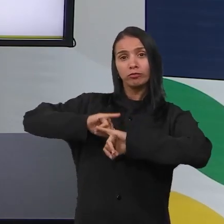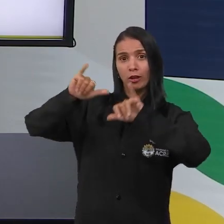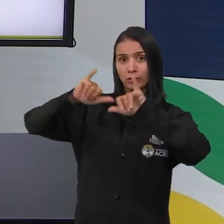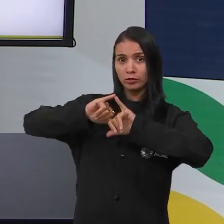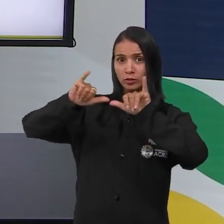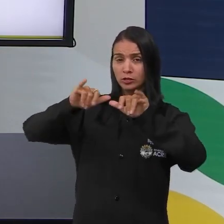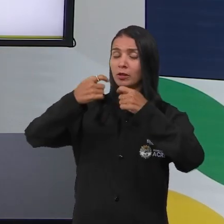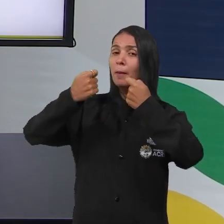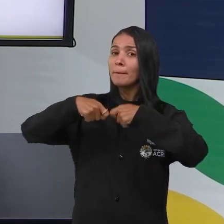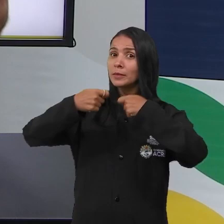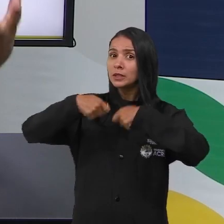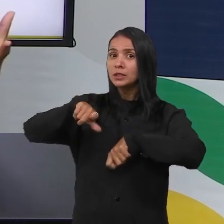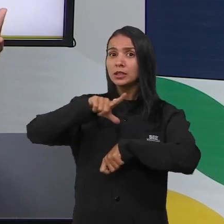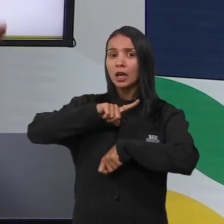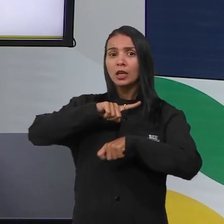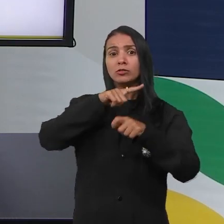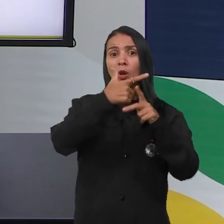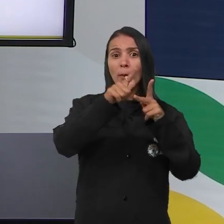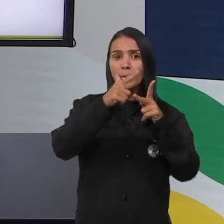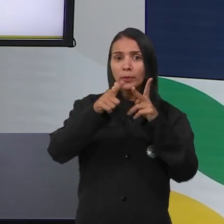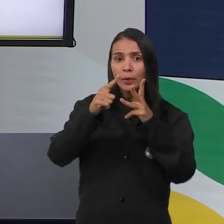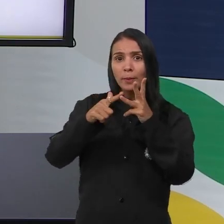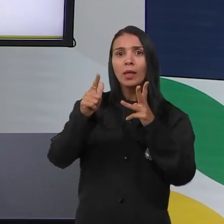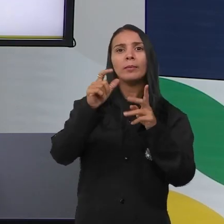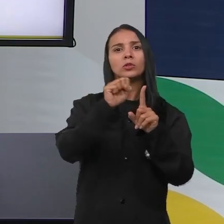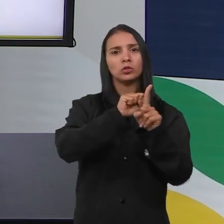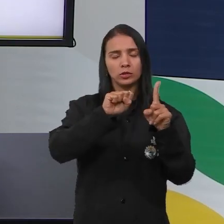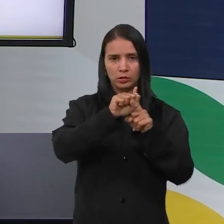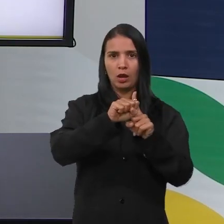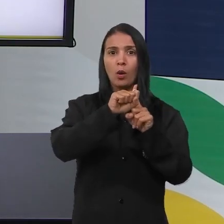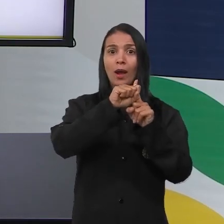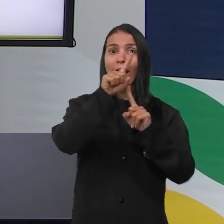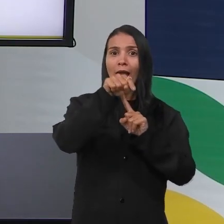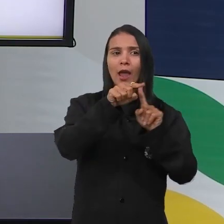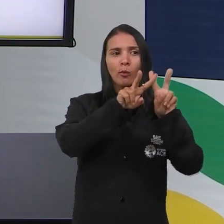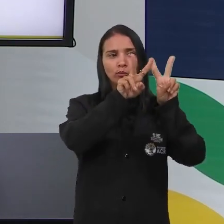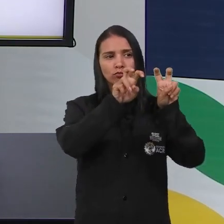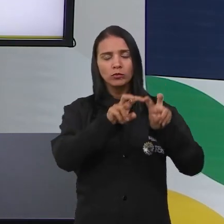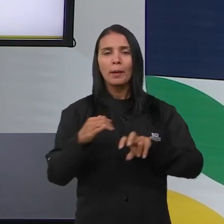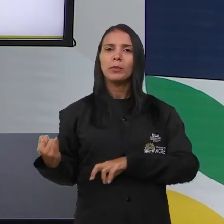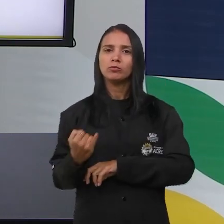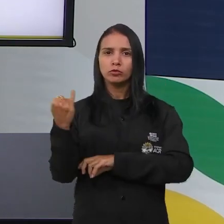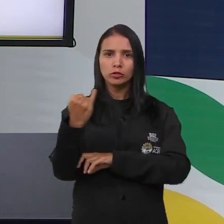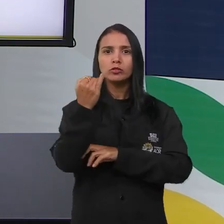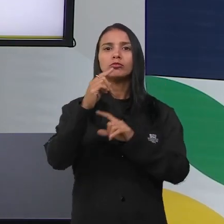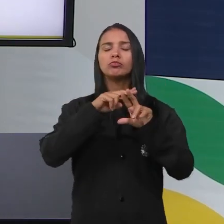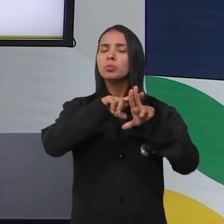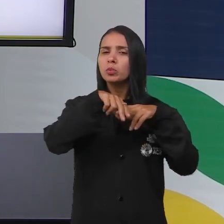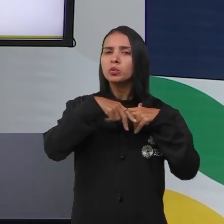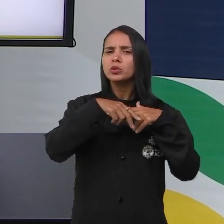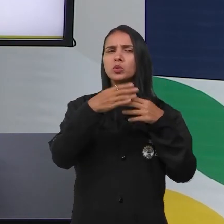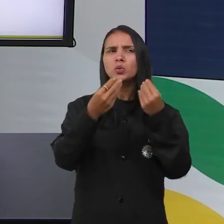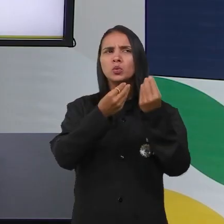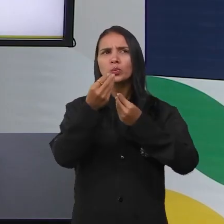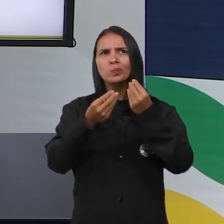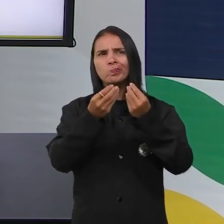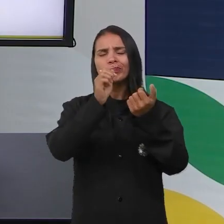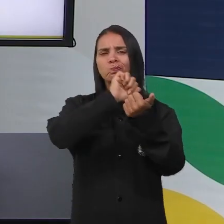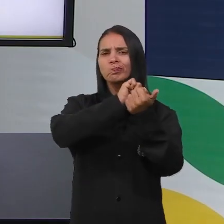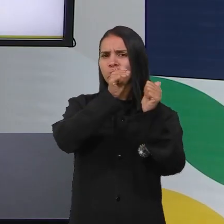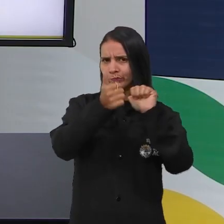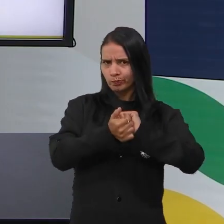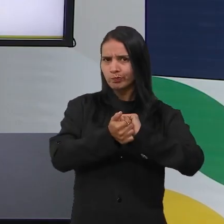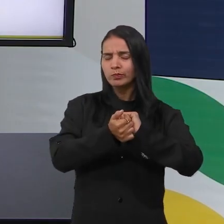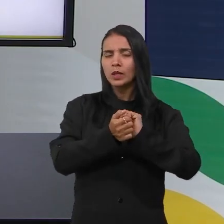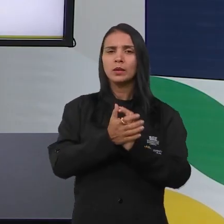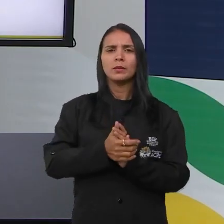social. Notícia é o que está acontecendo, é factual. Então, como isso acontece? E aí, a partir do momento em que